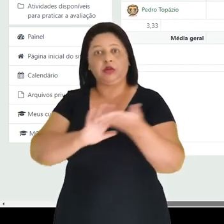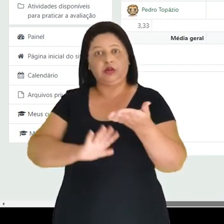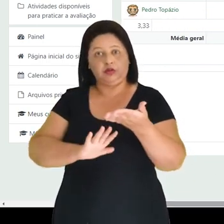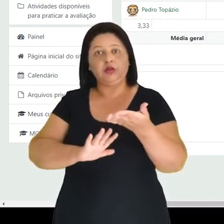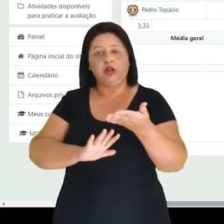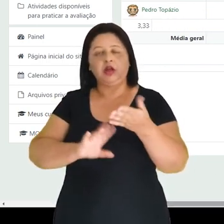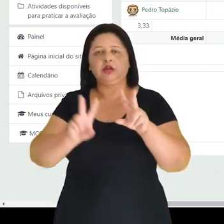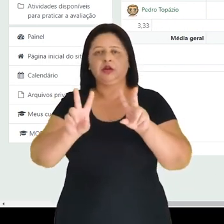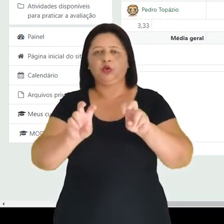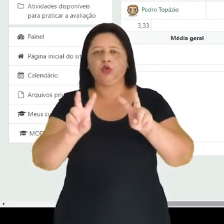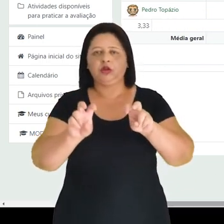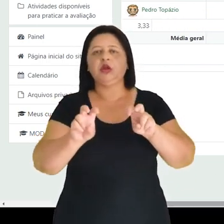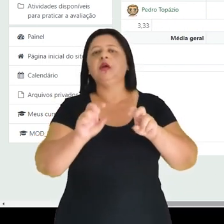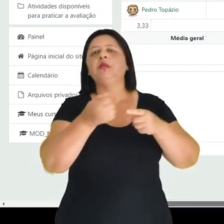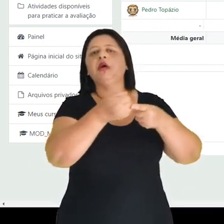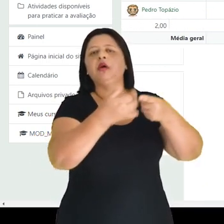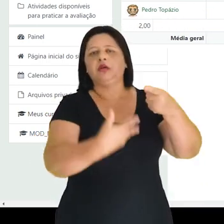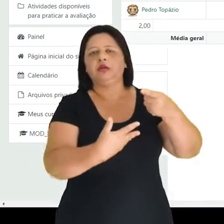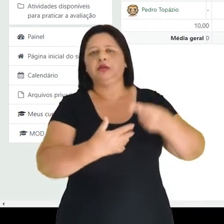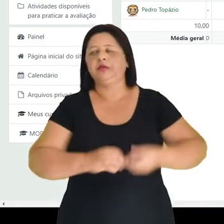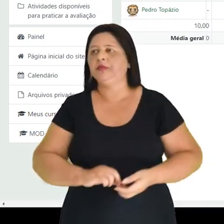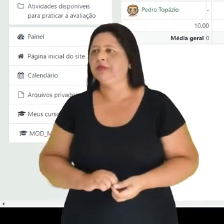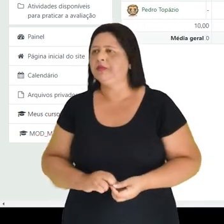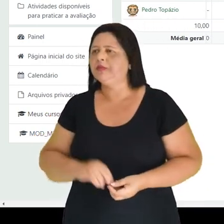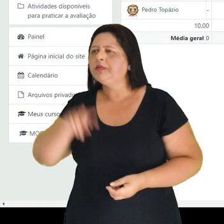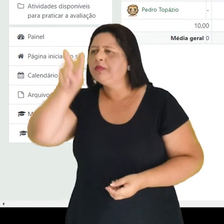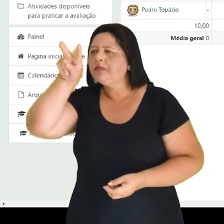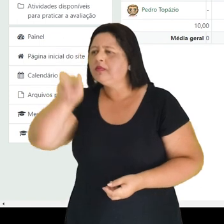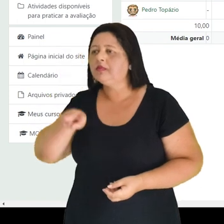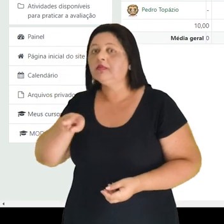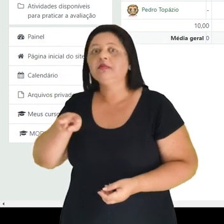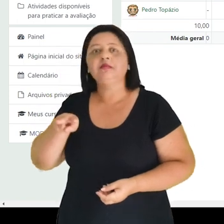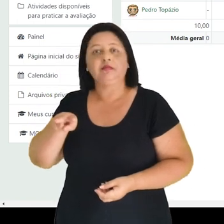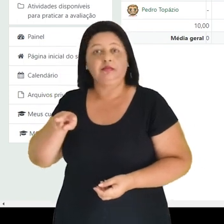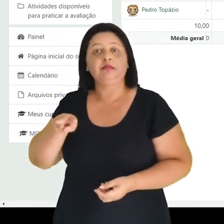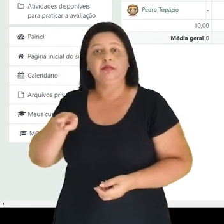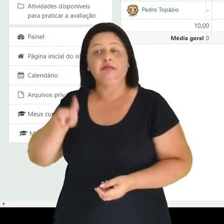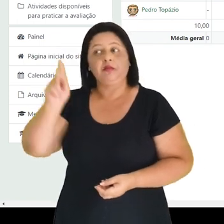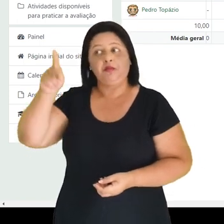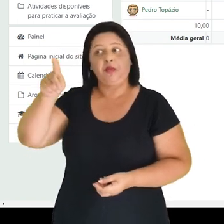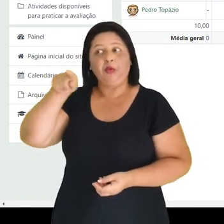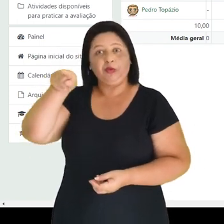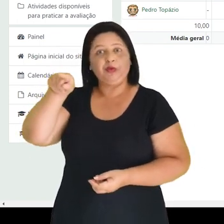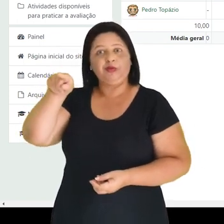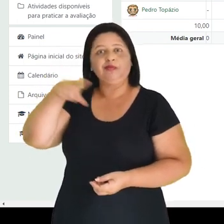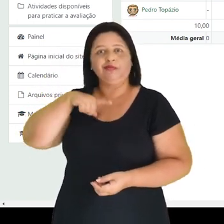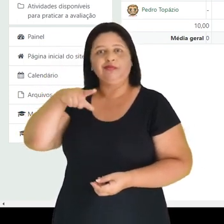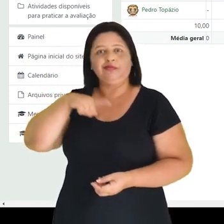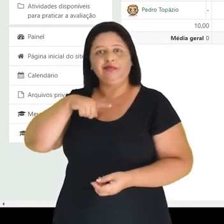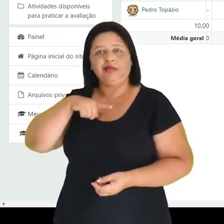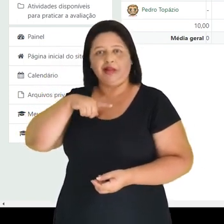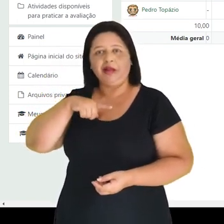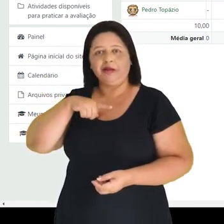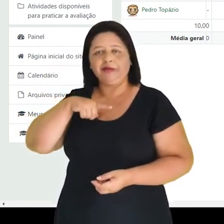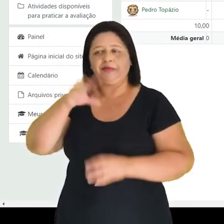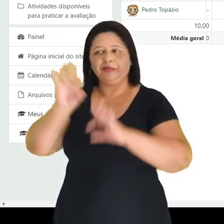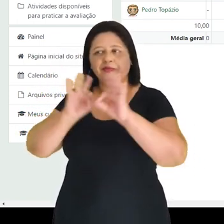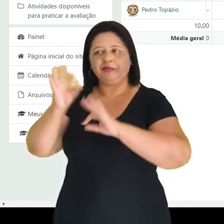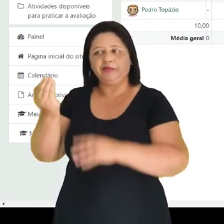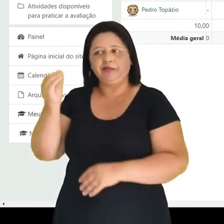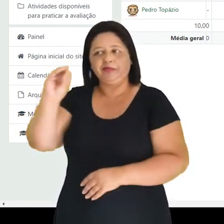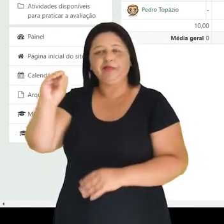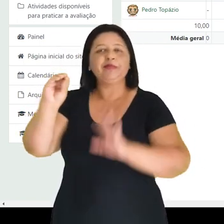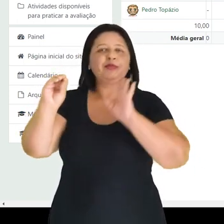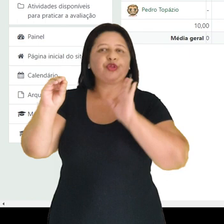nessa atividade então, que é o glossário. Aqui está a nota do glossário